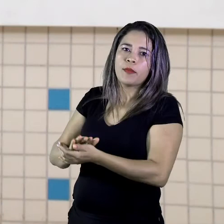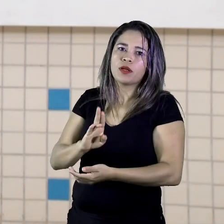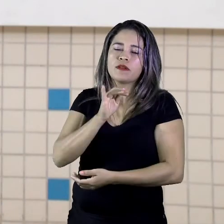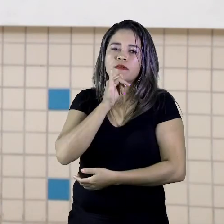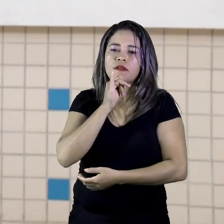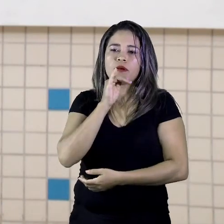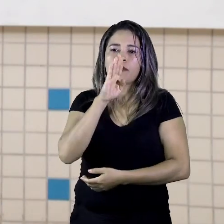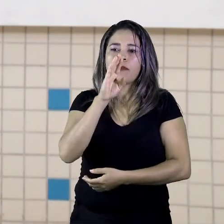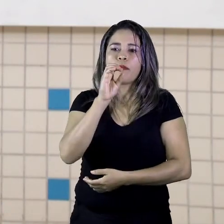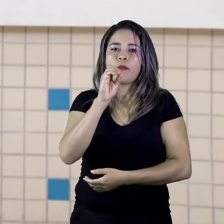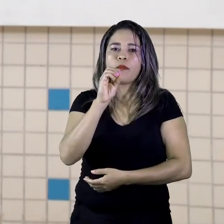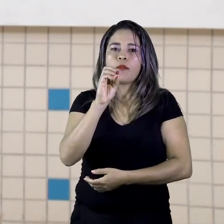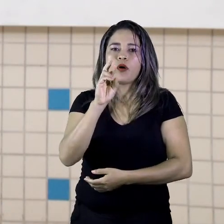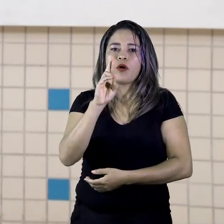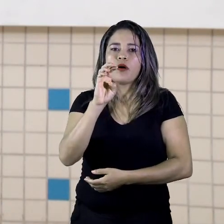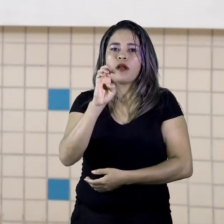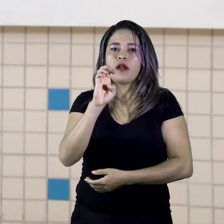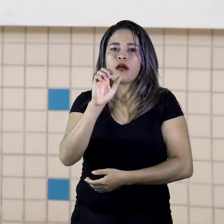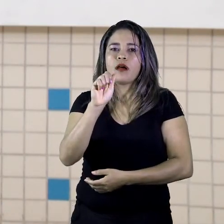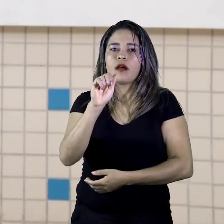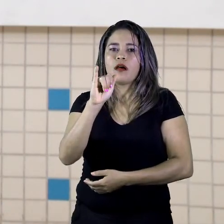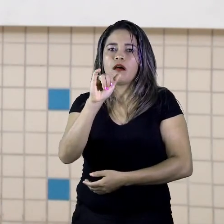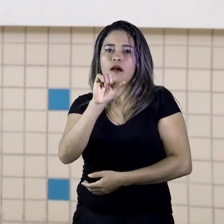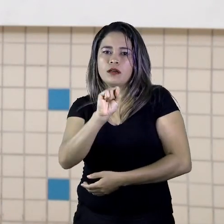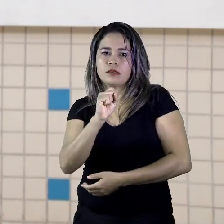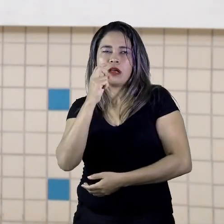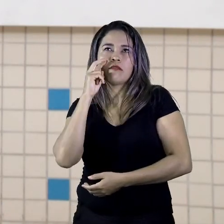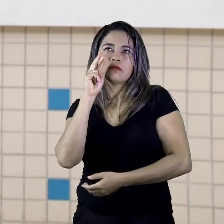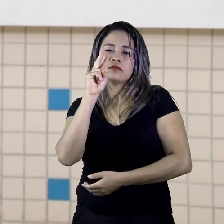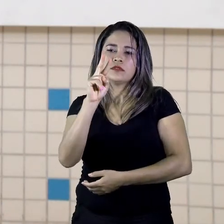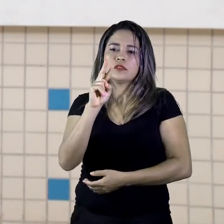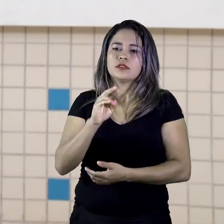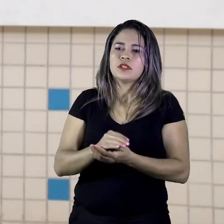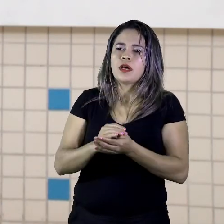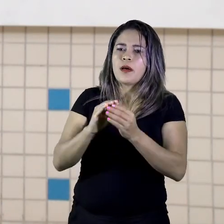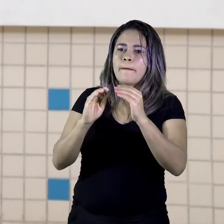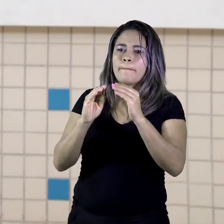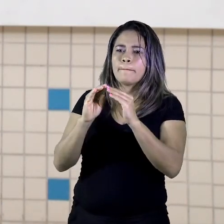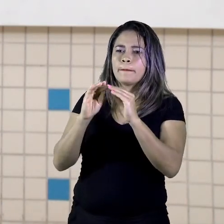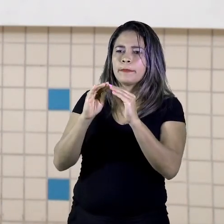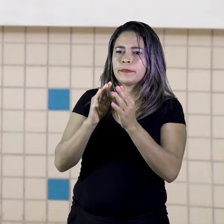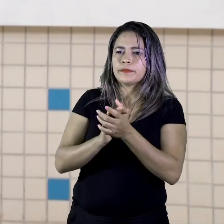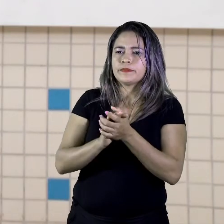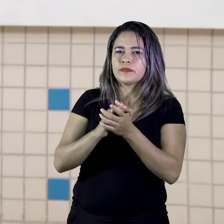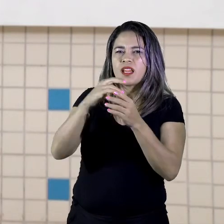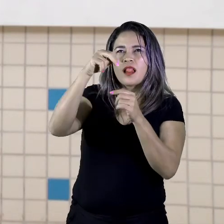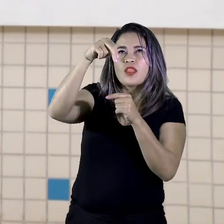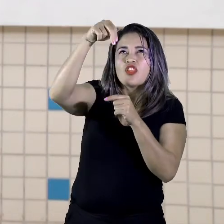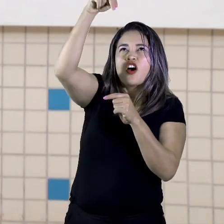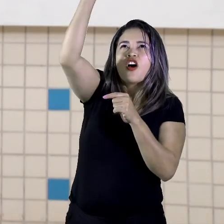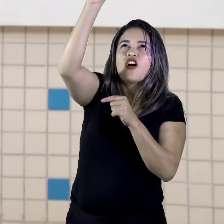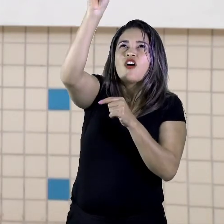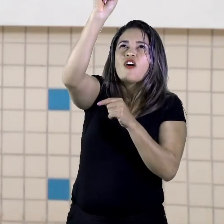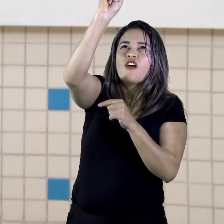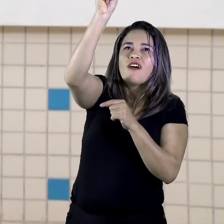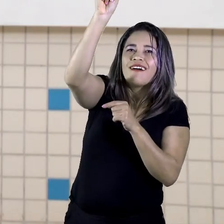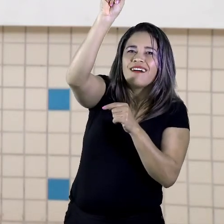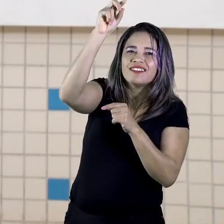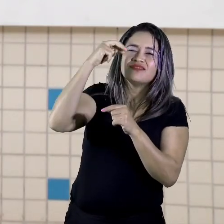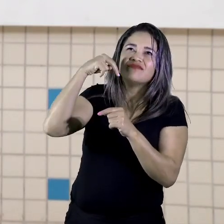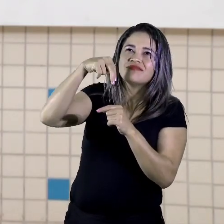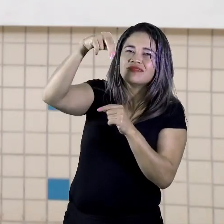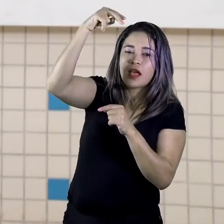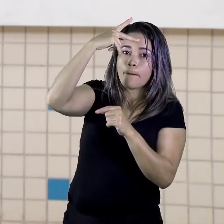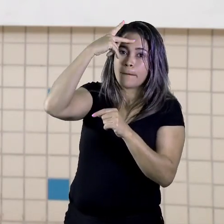boreais, as constelações boreais, elas são vistas lá na pontinha, no Polo Norte, né? Então, quando uma pessoa lá no